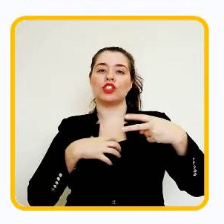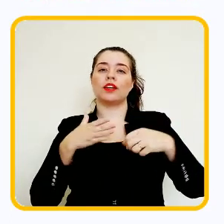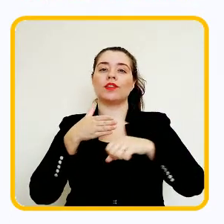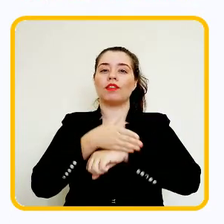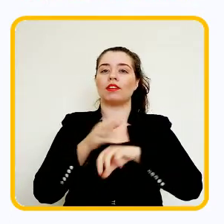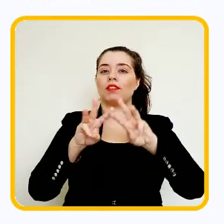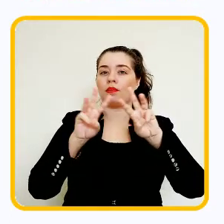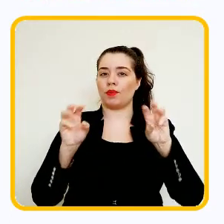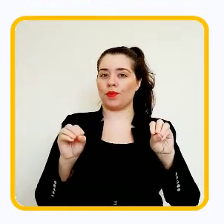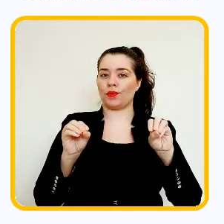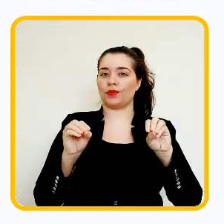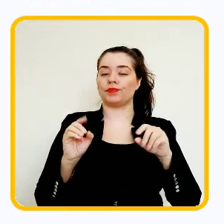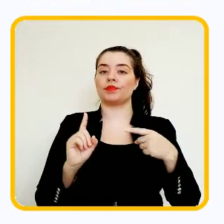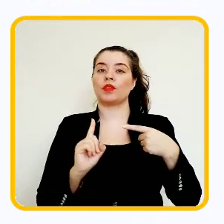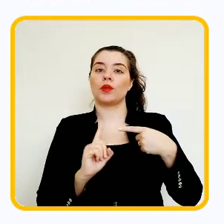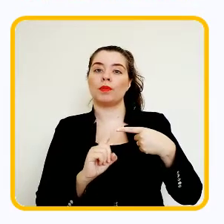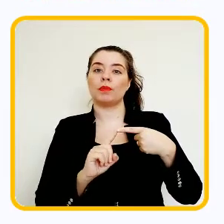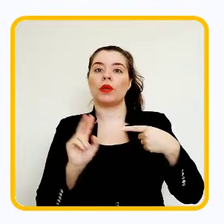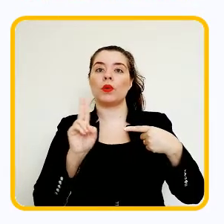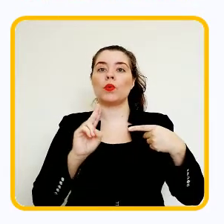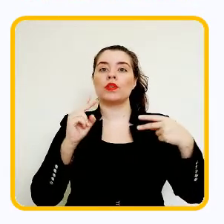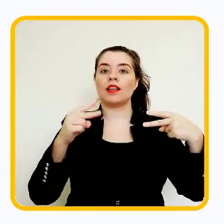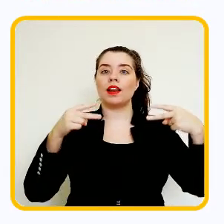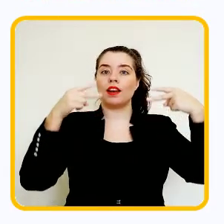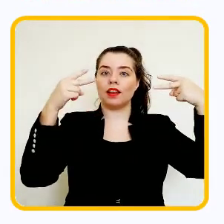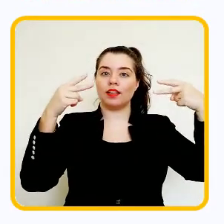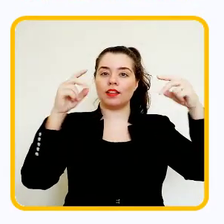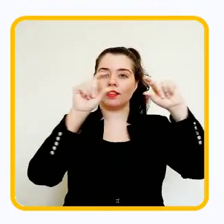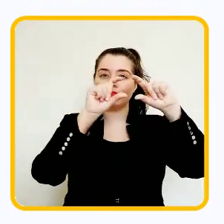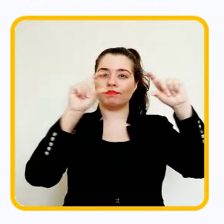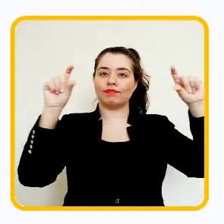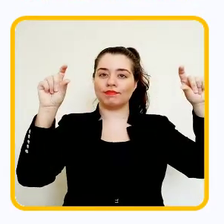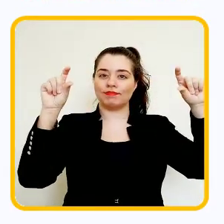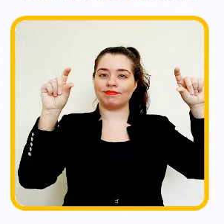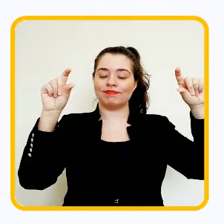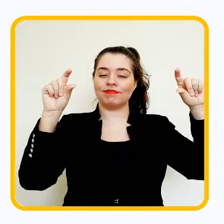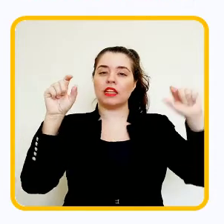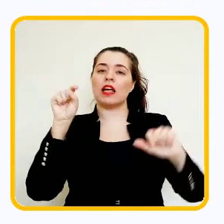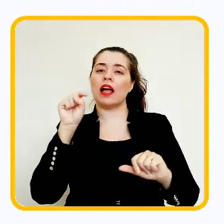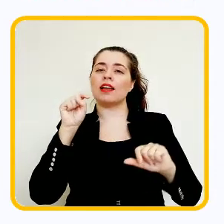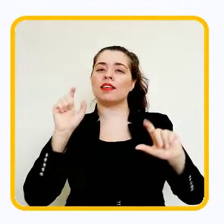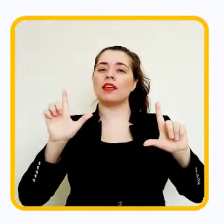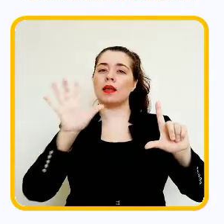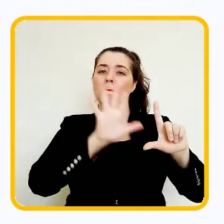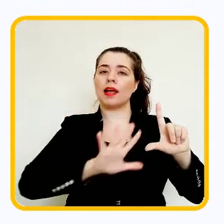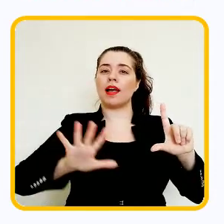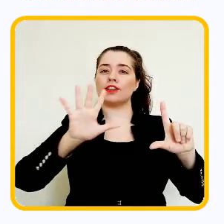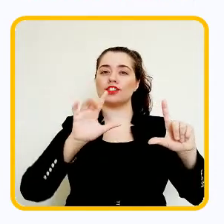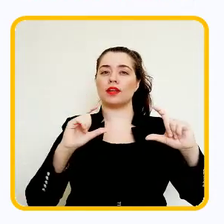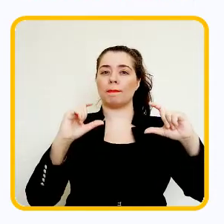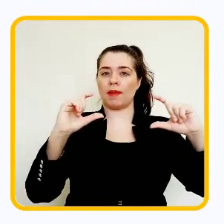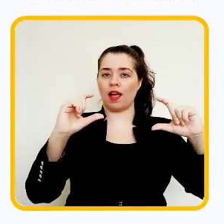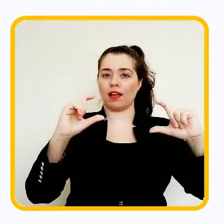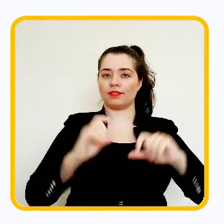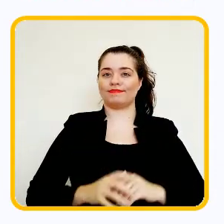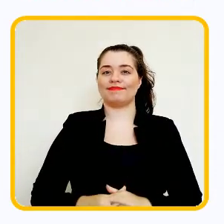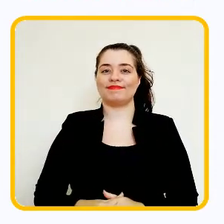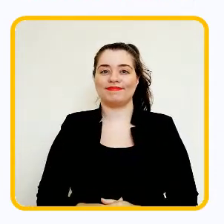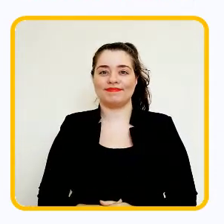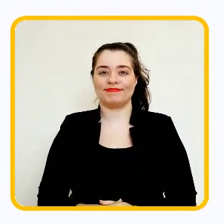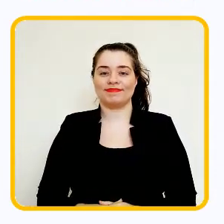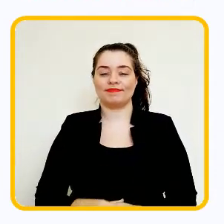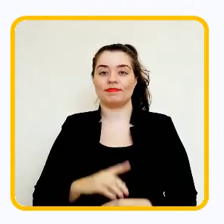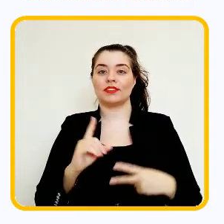Existem dois links para você acessar o Moodle. O primeiro é o link Acessar o Moodle UFSC, que fica centralizado no